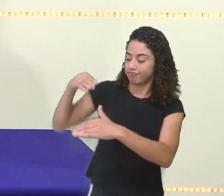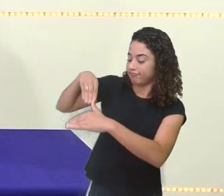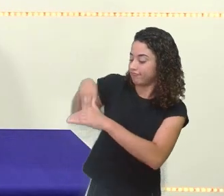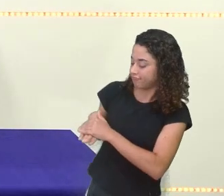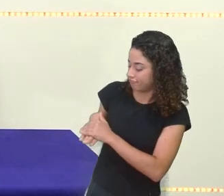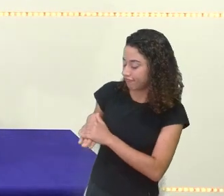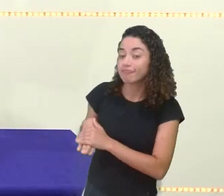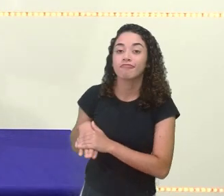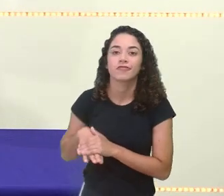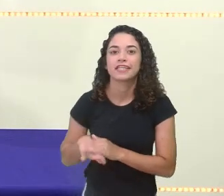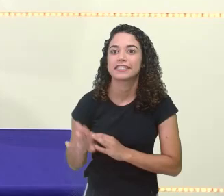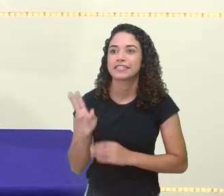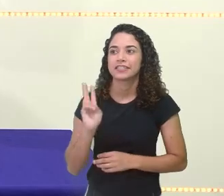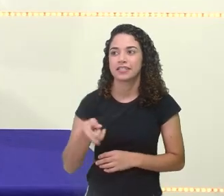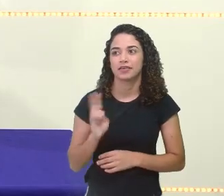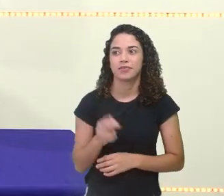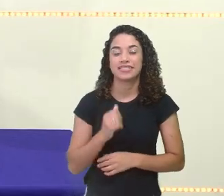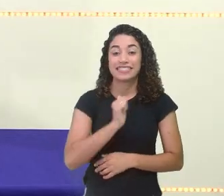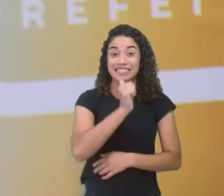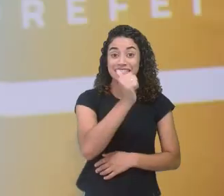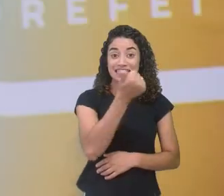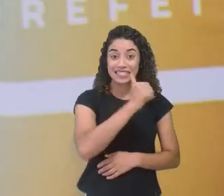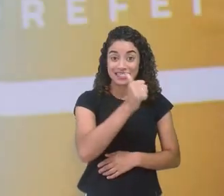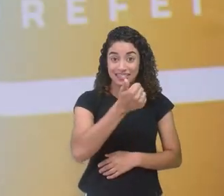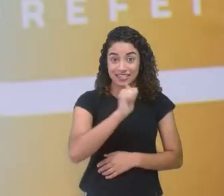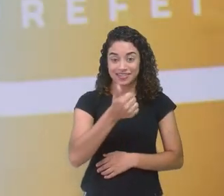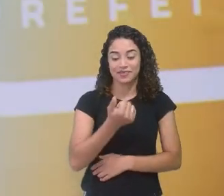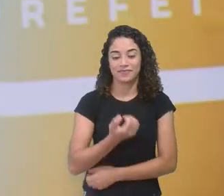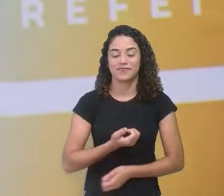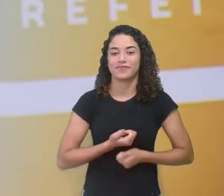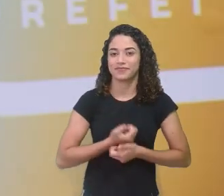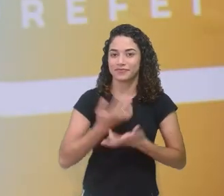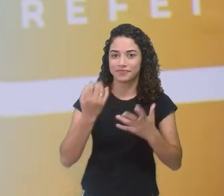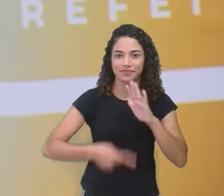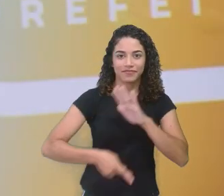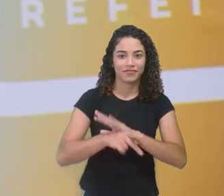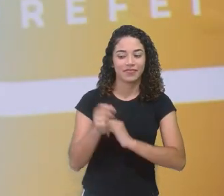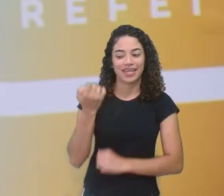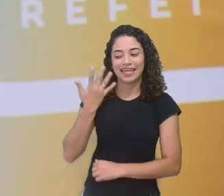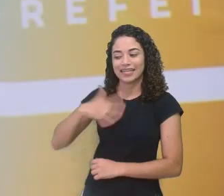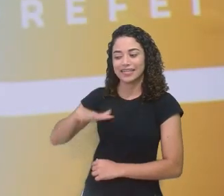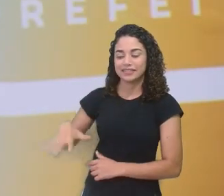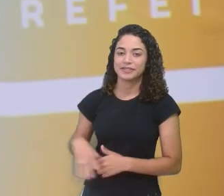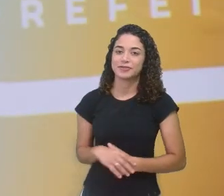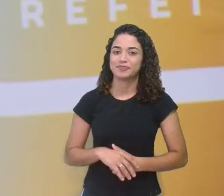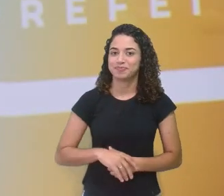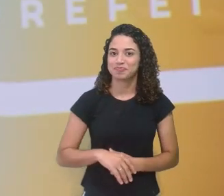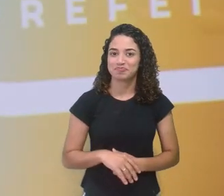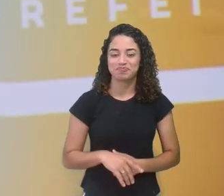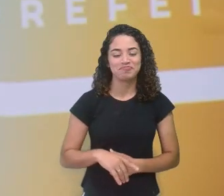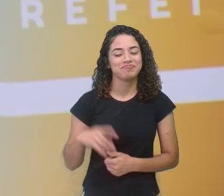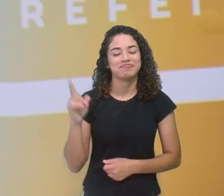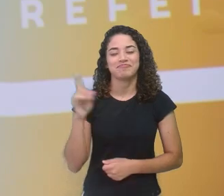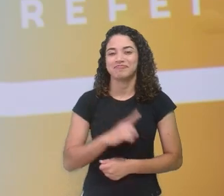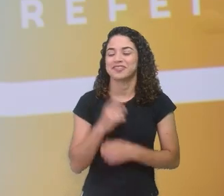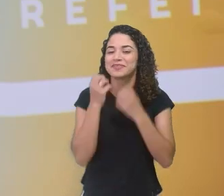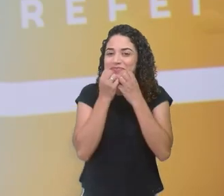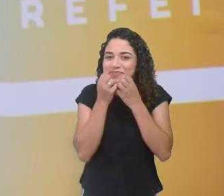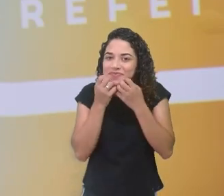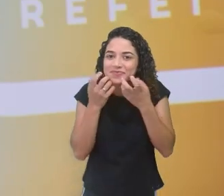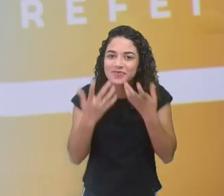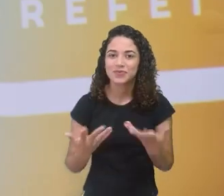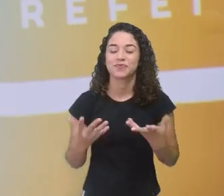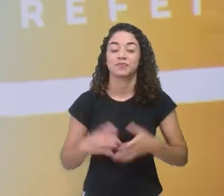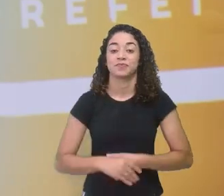tá? 111 poemas para crianças. É um amor esse livrinho aí,